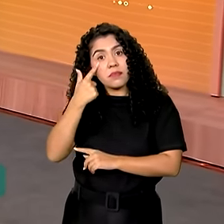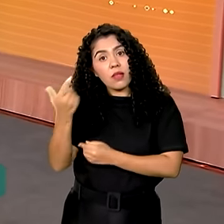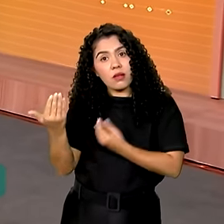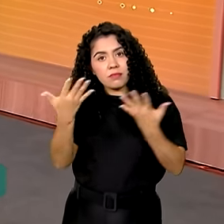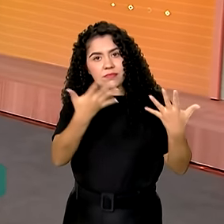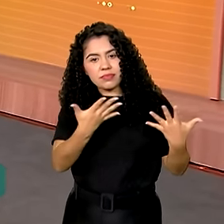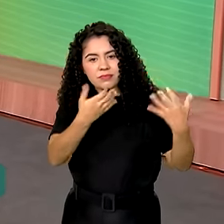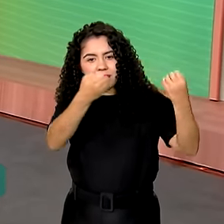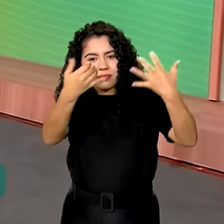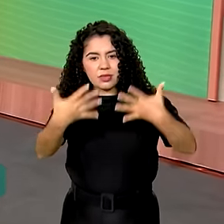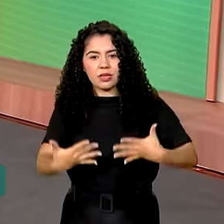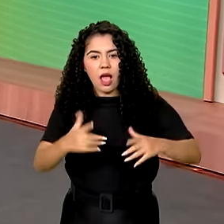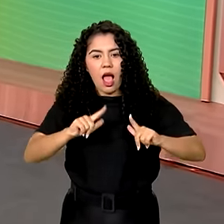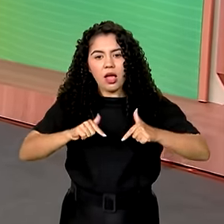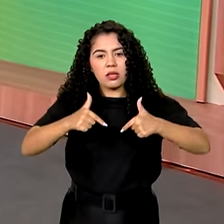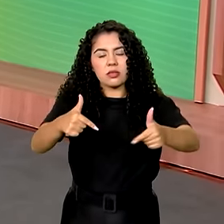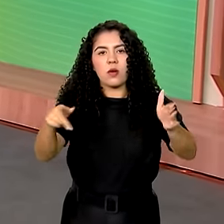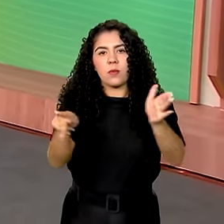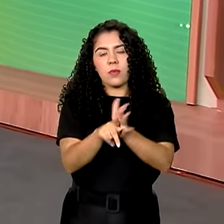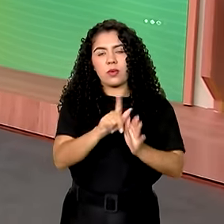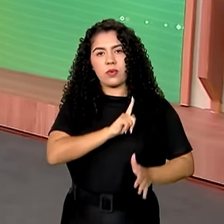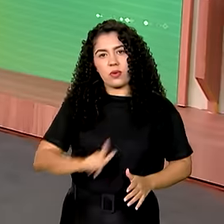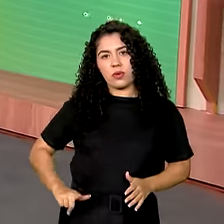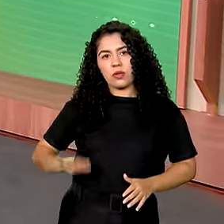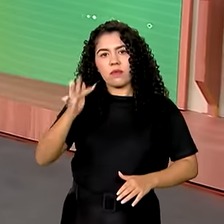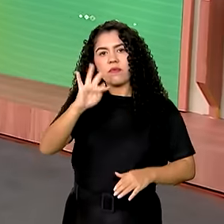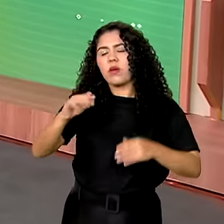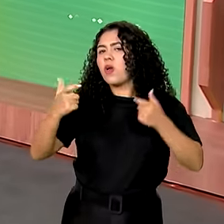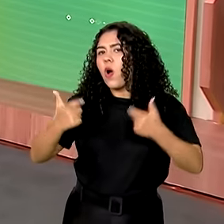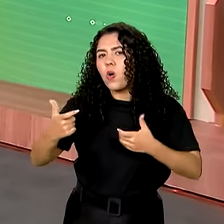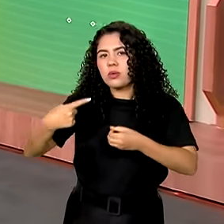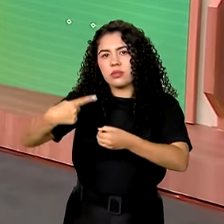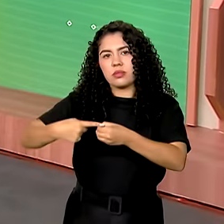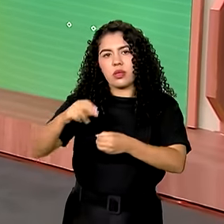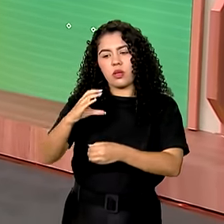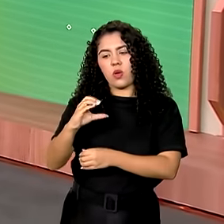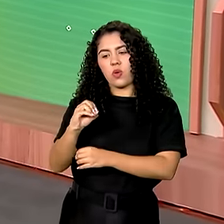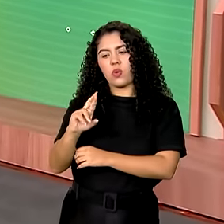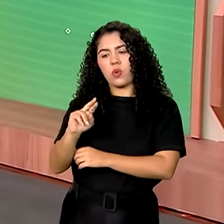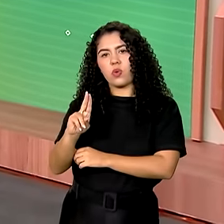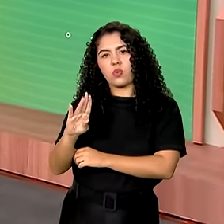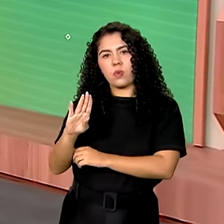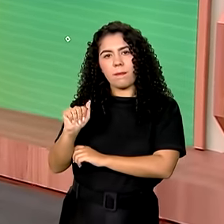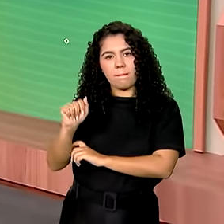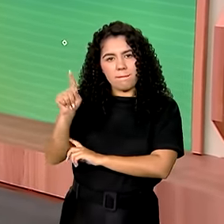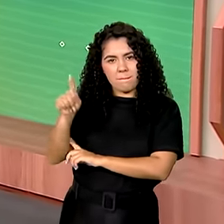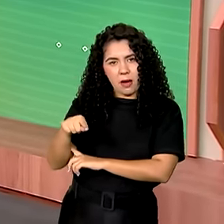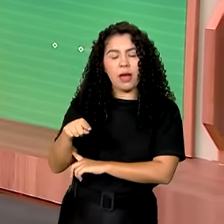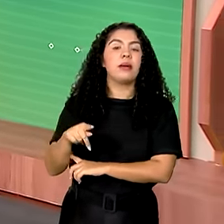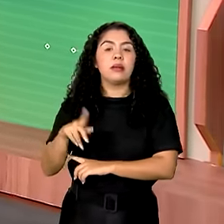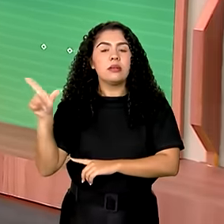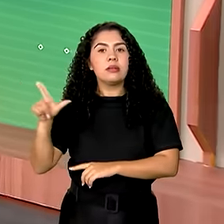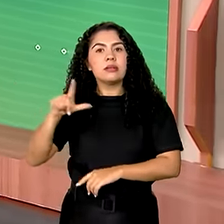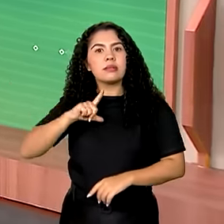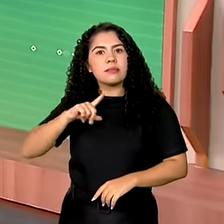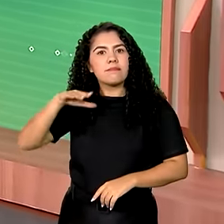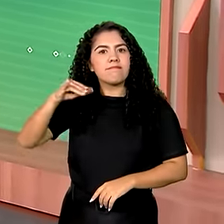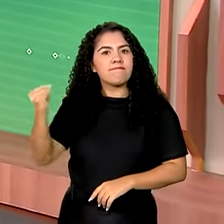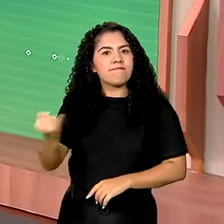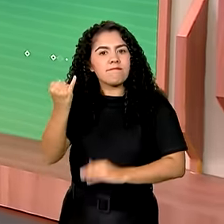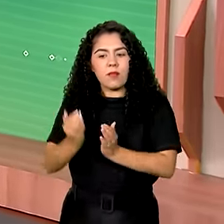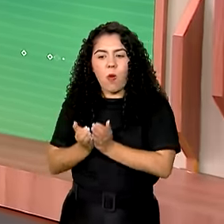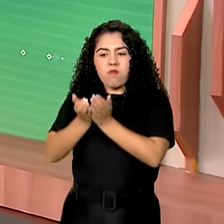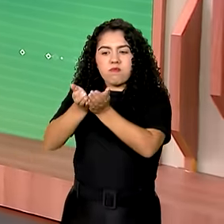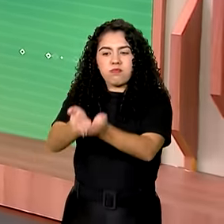algumas ações do governo federal em Corumbá, que fica na margem direita do Rio Paraguai e tem o mais importante porto do